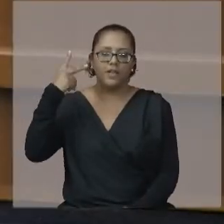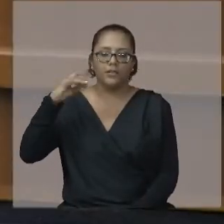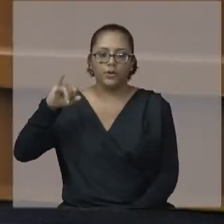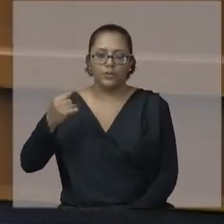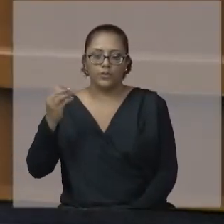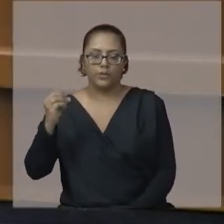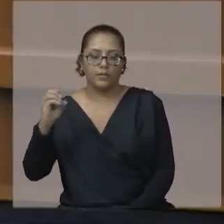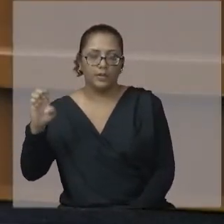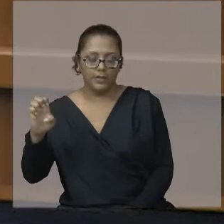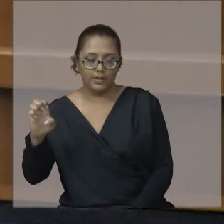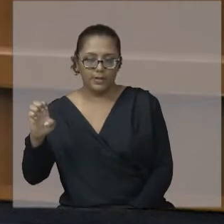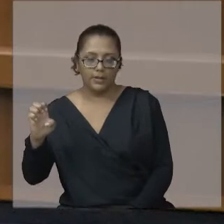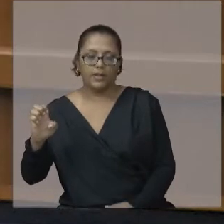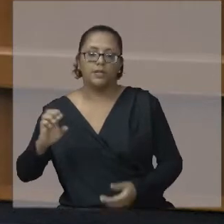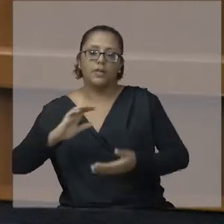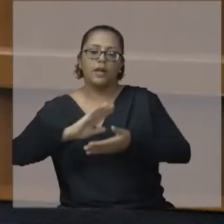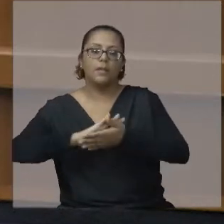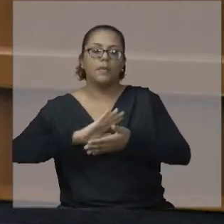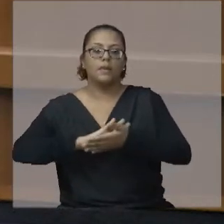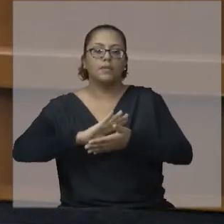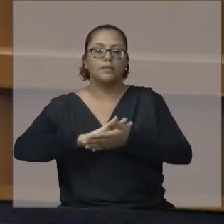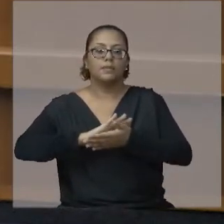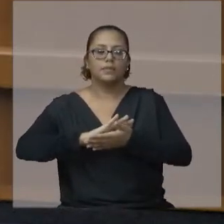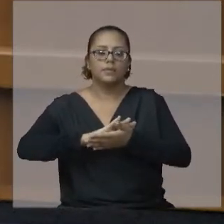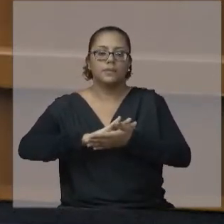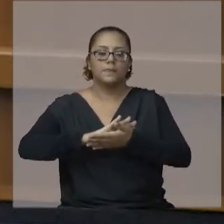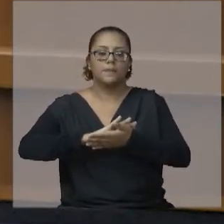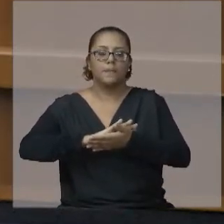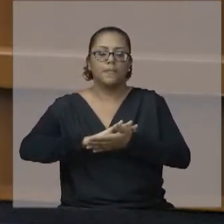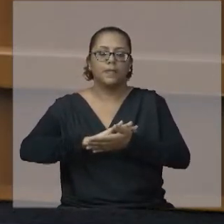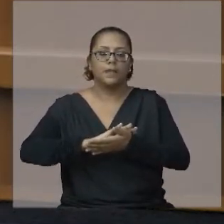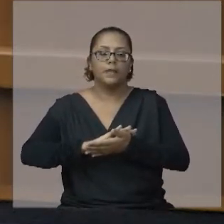parabéns, mas queria fazer uma citação para a vereadora Dulce, que